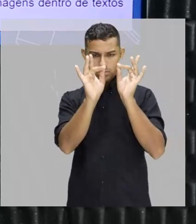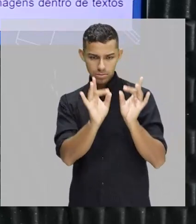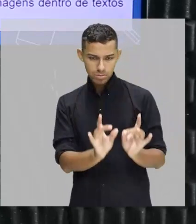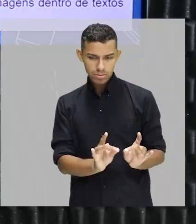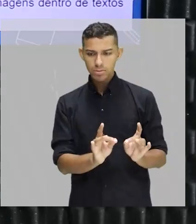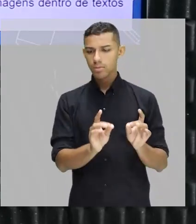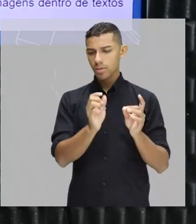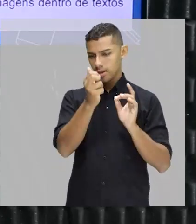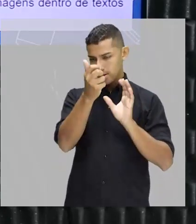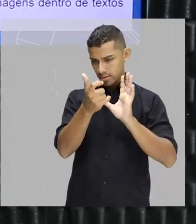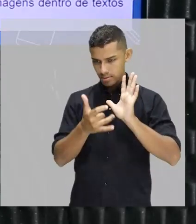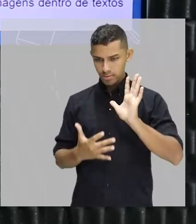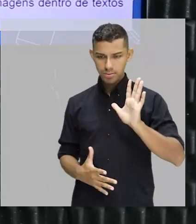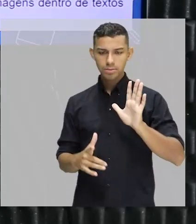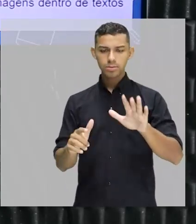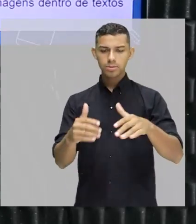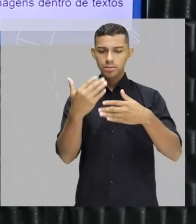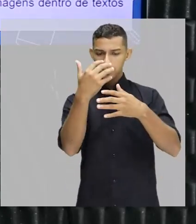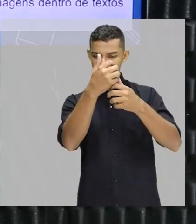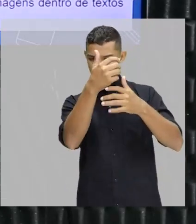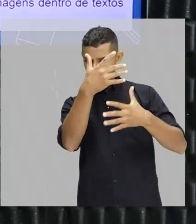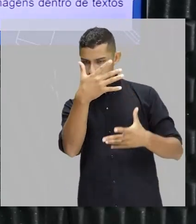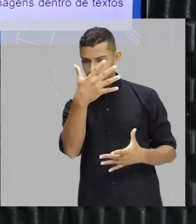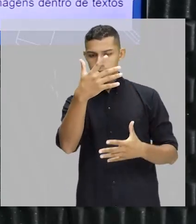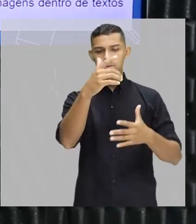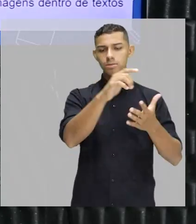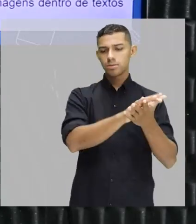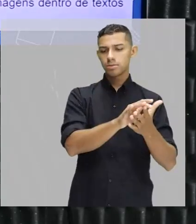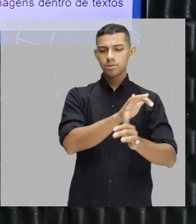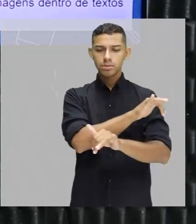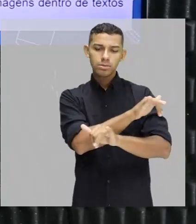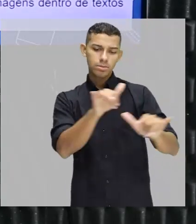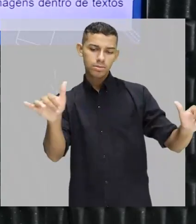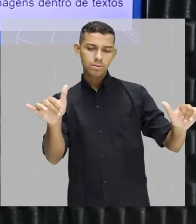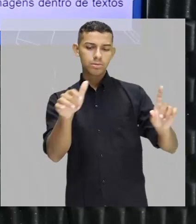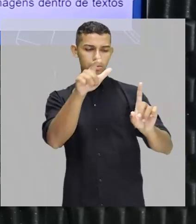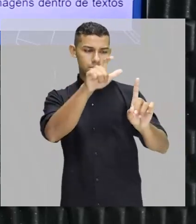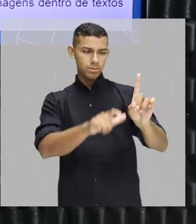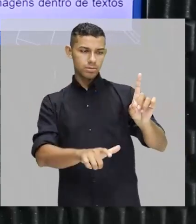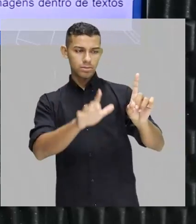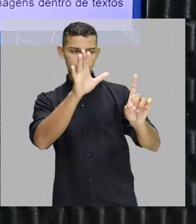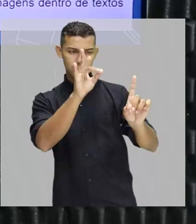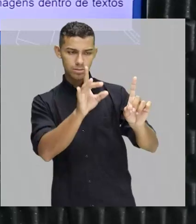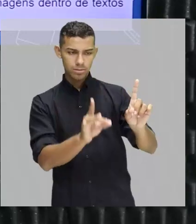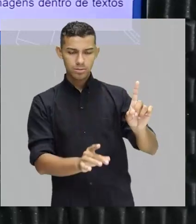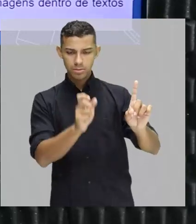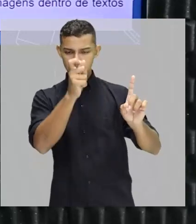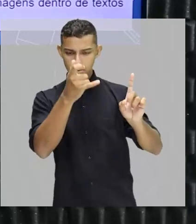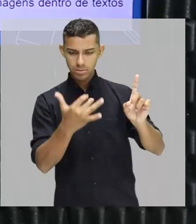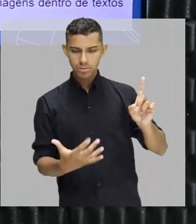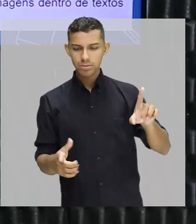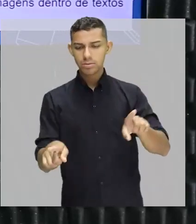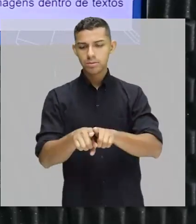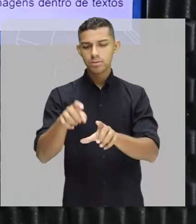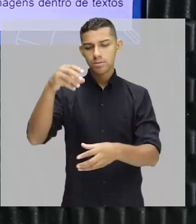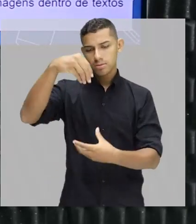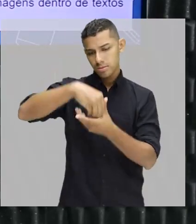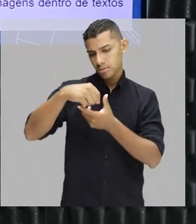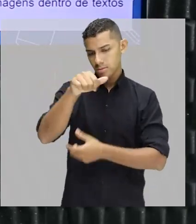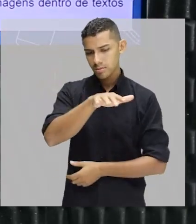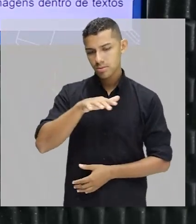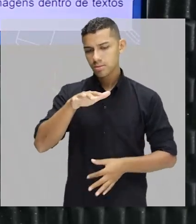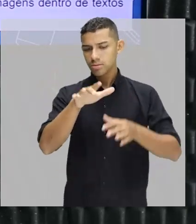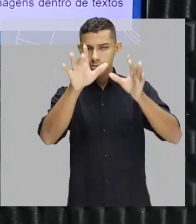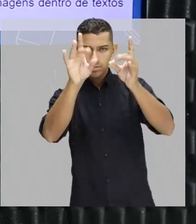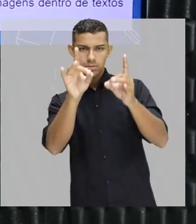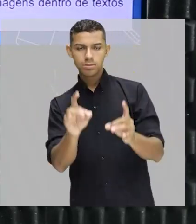folhetos turísticos, cardápios, anúncios, descrição dos personagens dentro do texto narrativo, entre